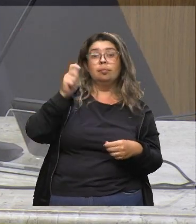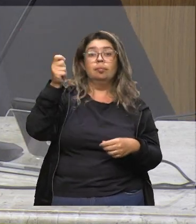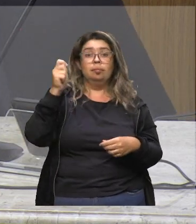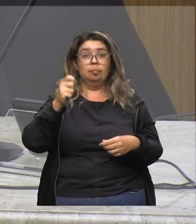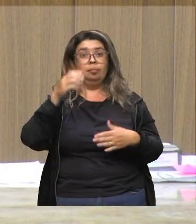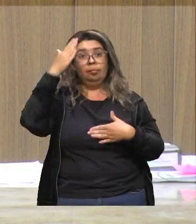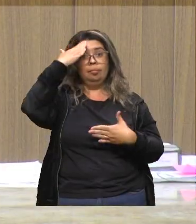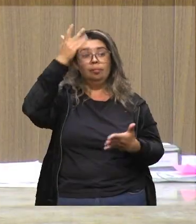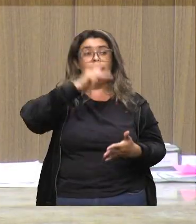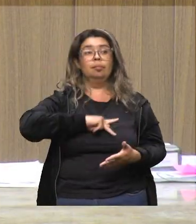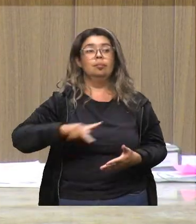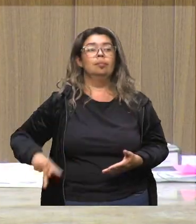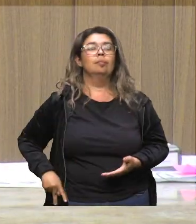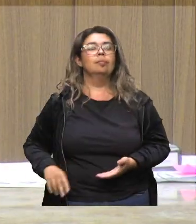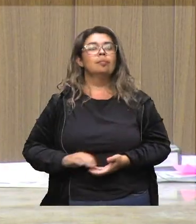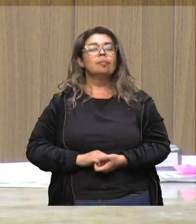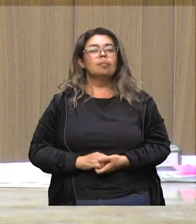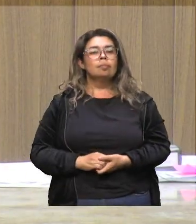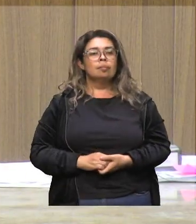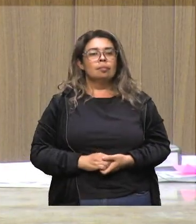presidente.